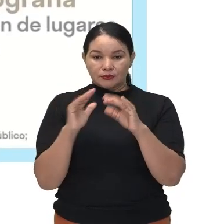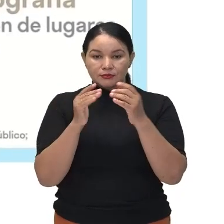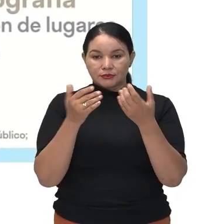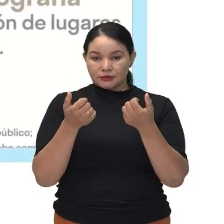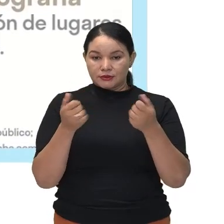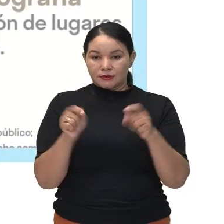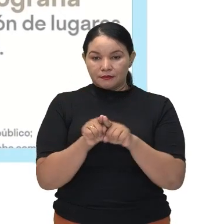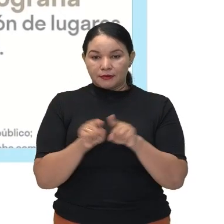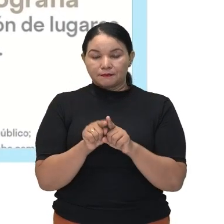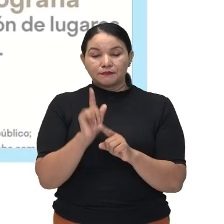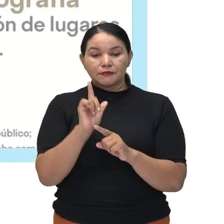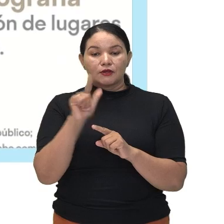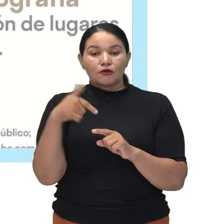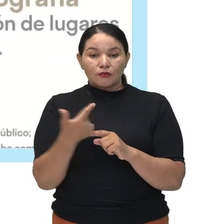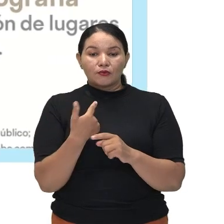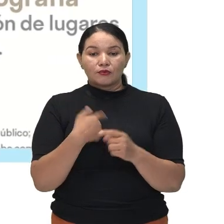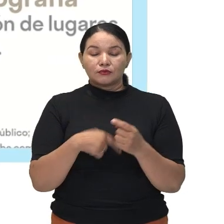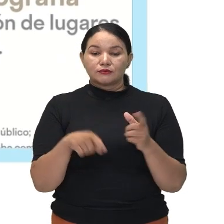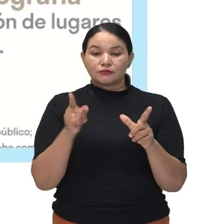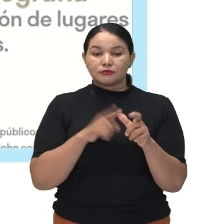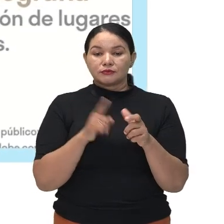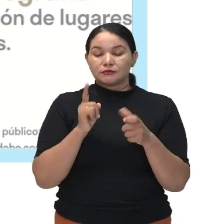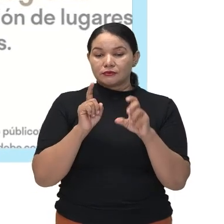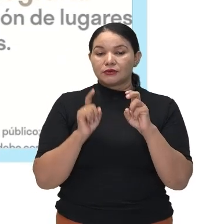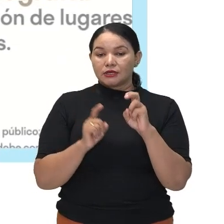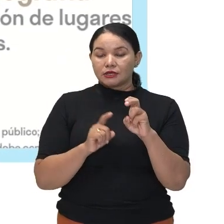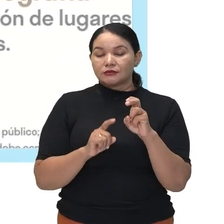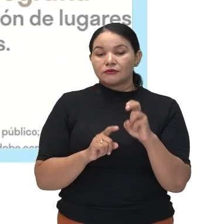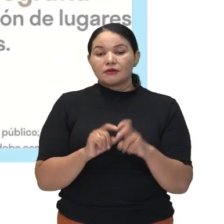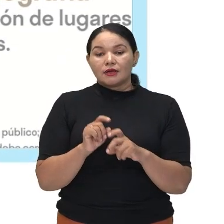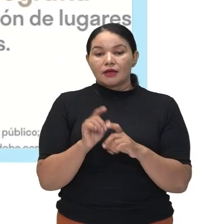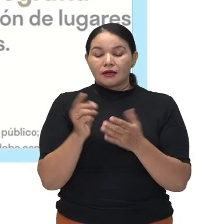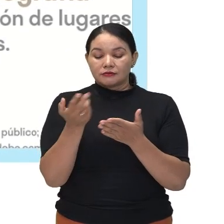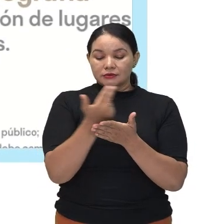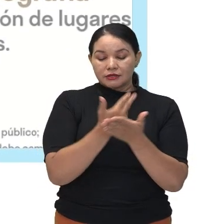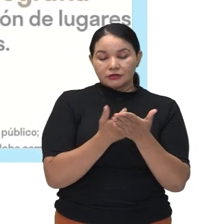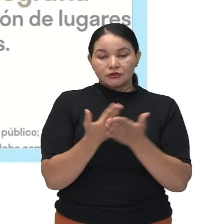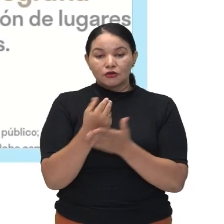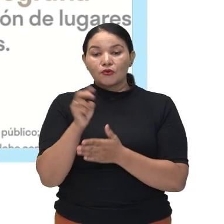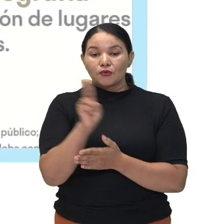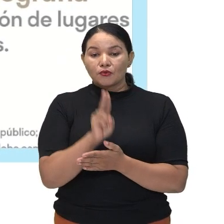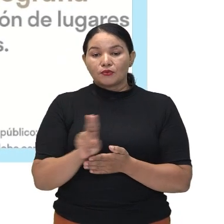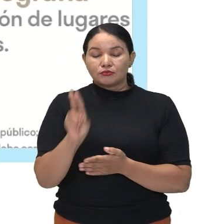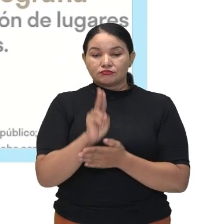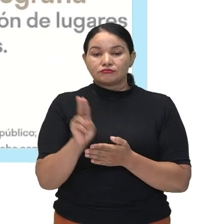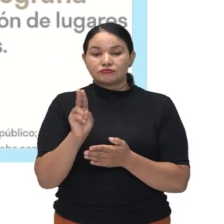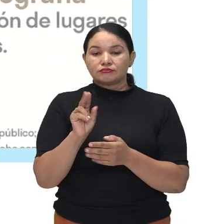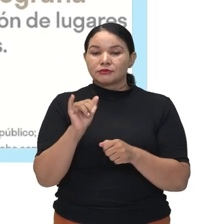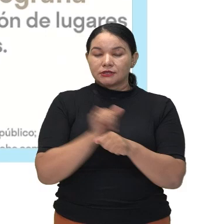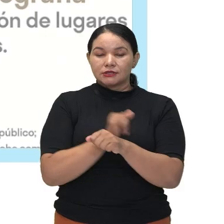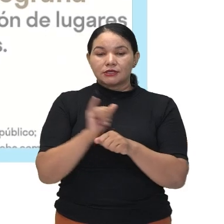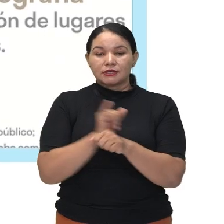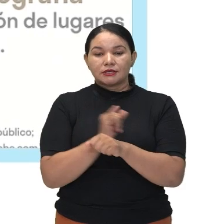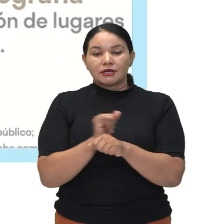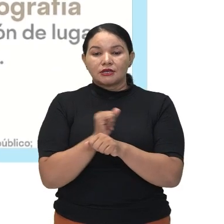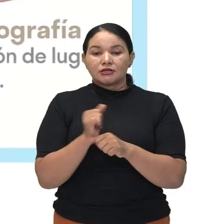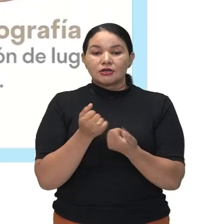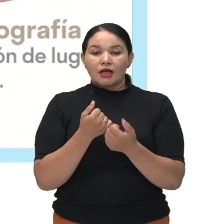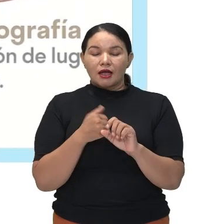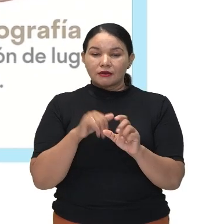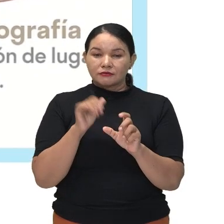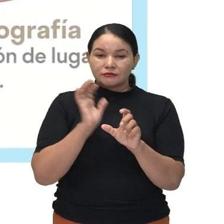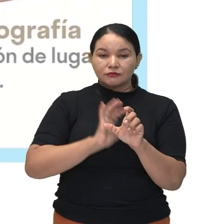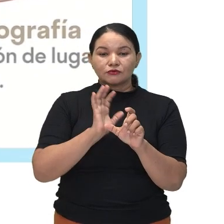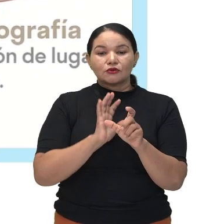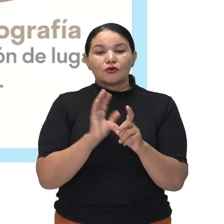Na caricatura, a gente tem o uso, né, dos recursos de linguagem para exagerar as características daquela pessoa,